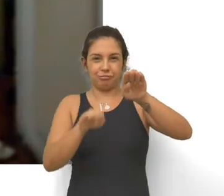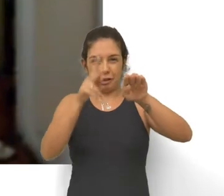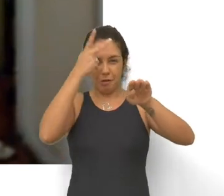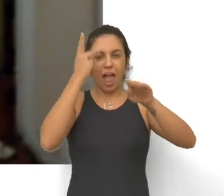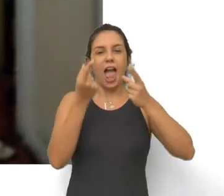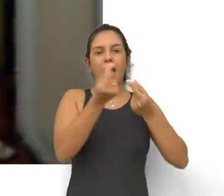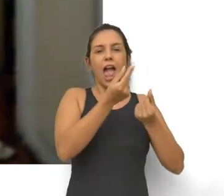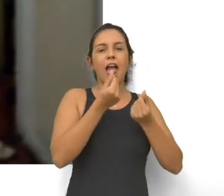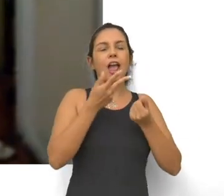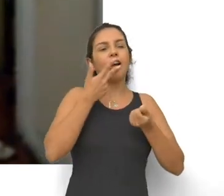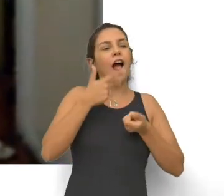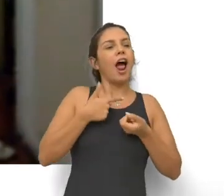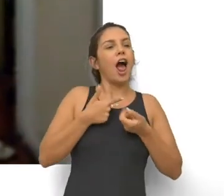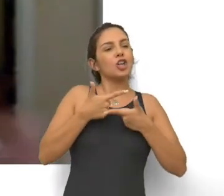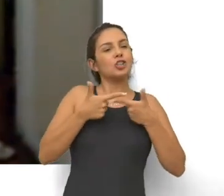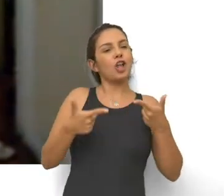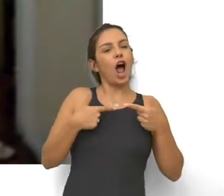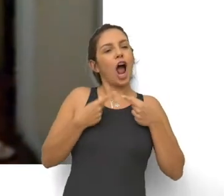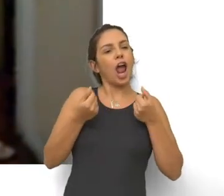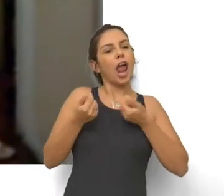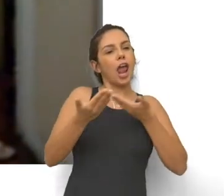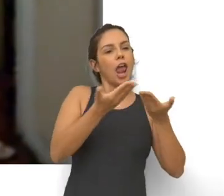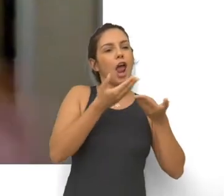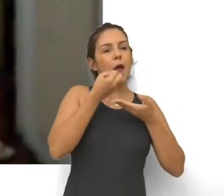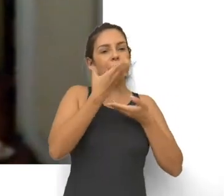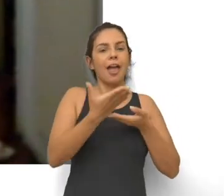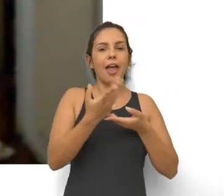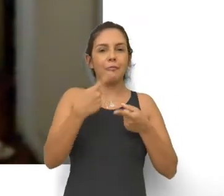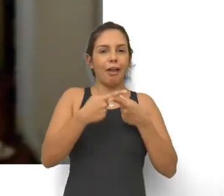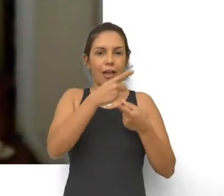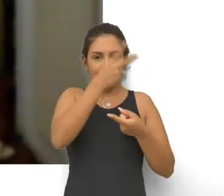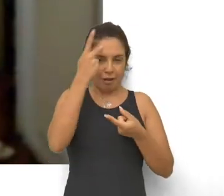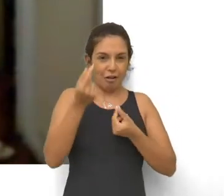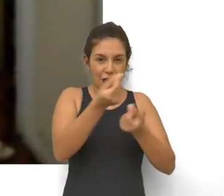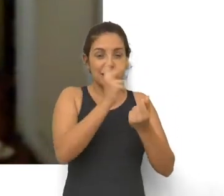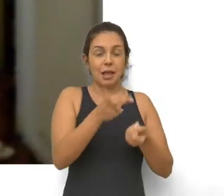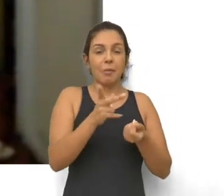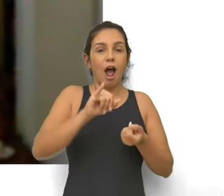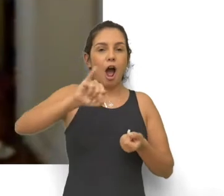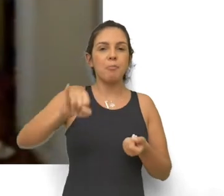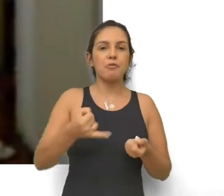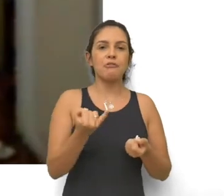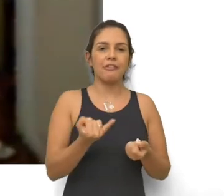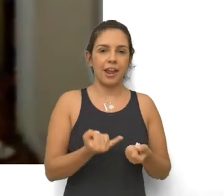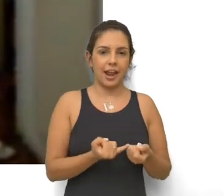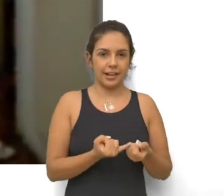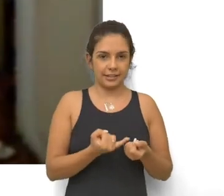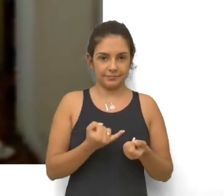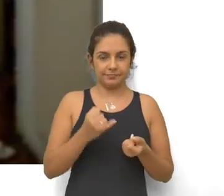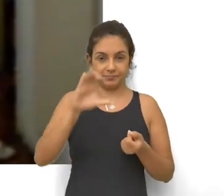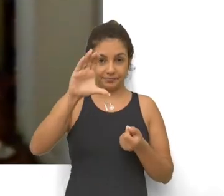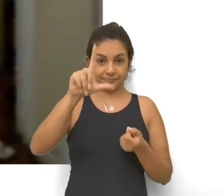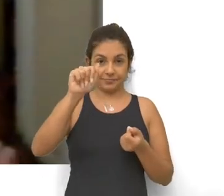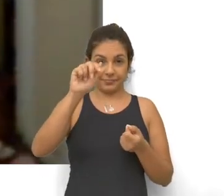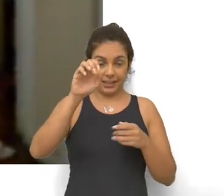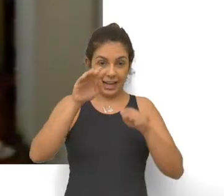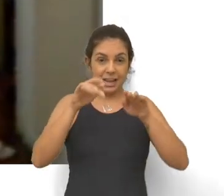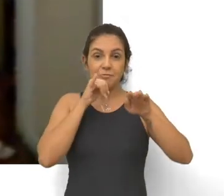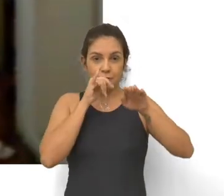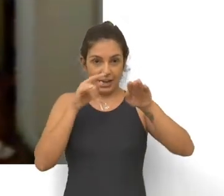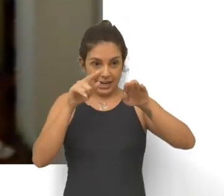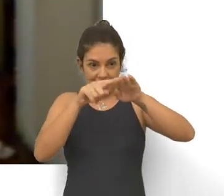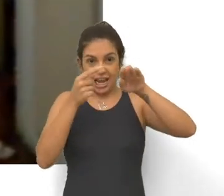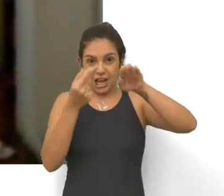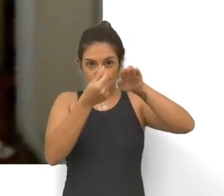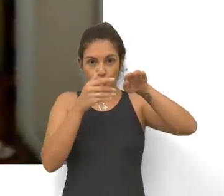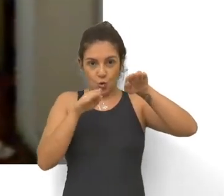e querendo se aproveitar. A burguesia se aproveita mesmo. E a classe média alta, a classe média média, fica tentando manter